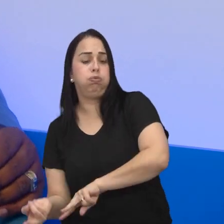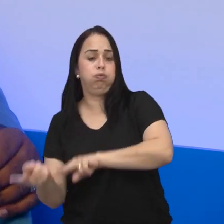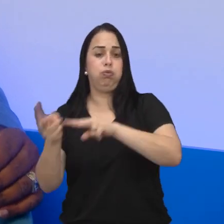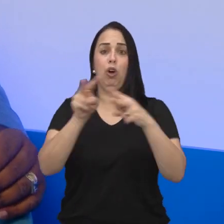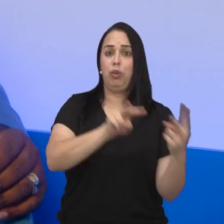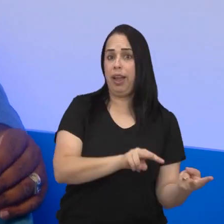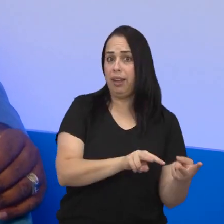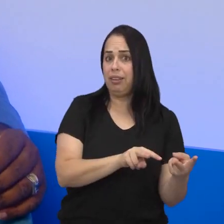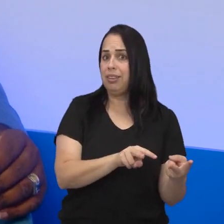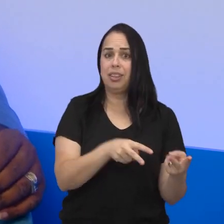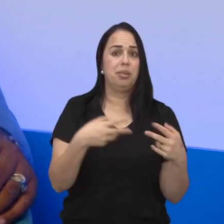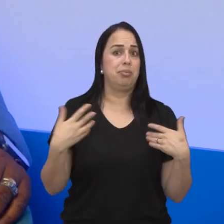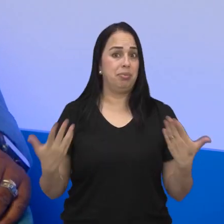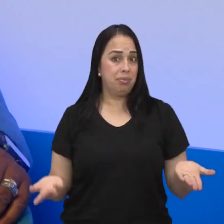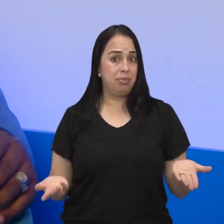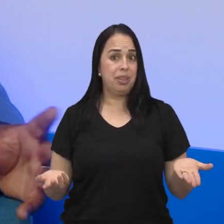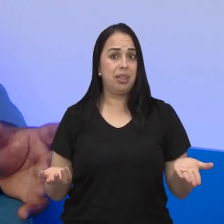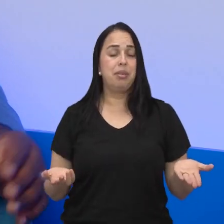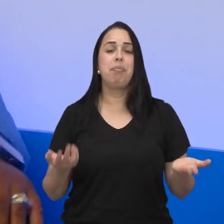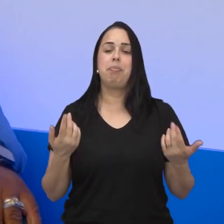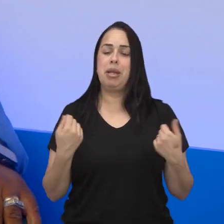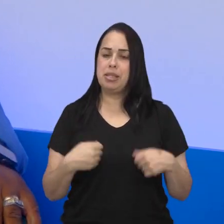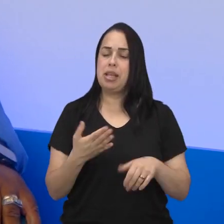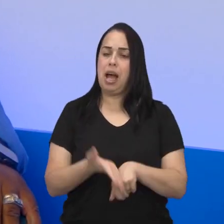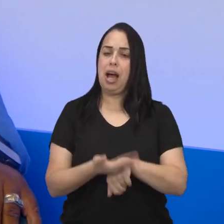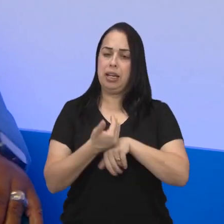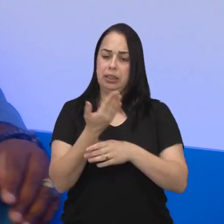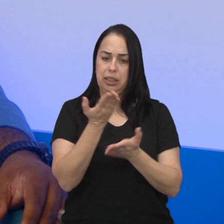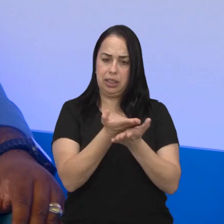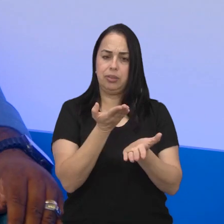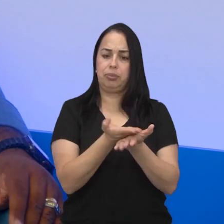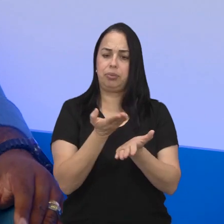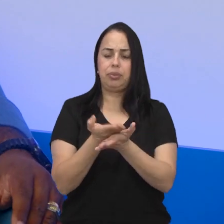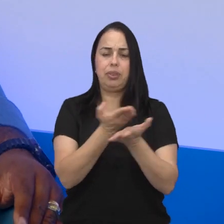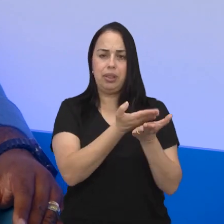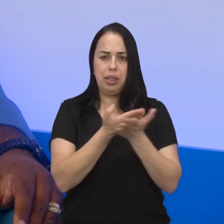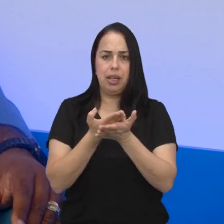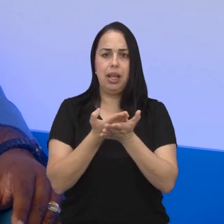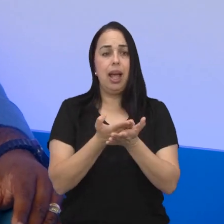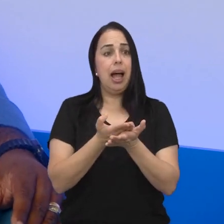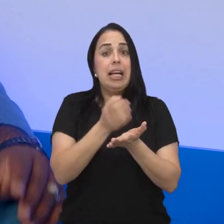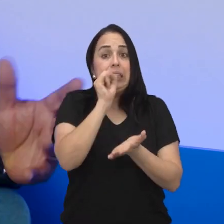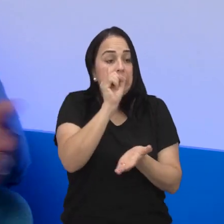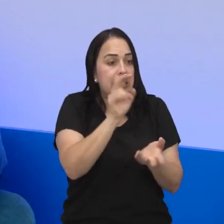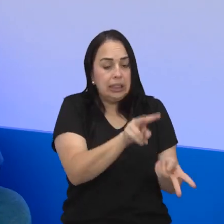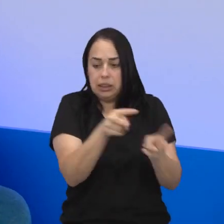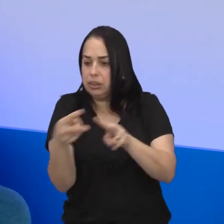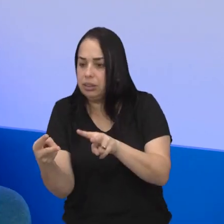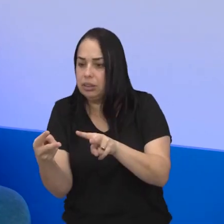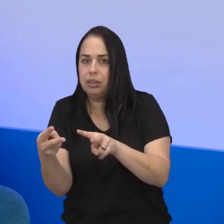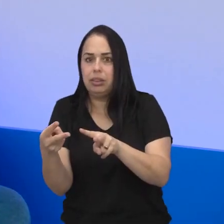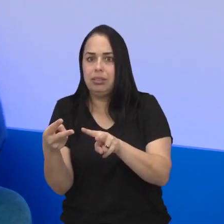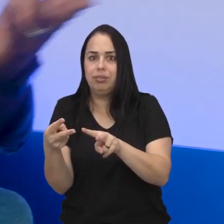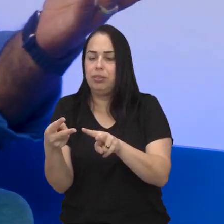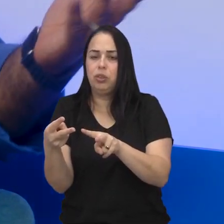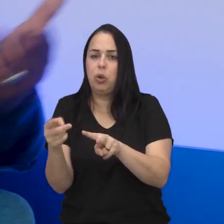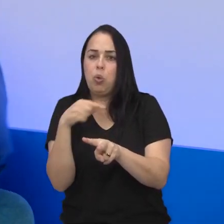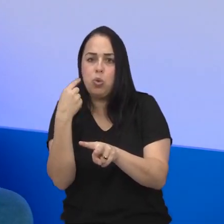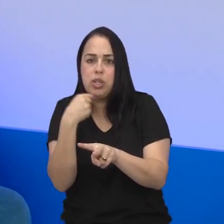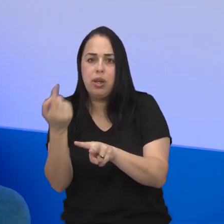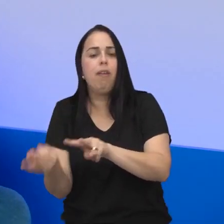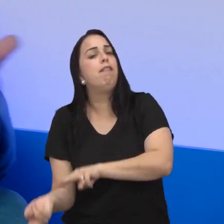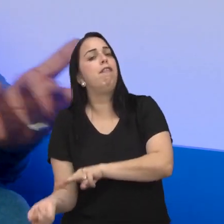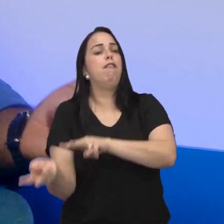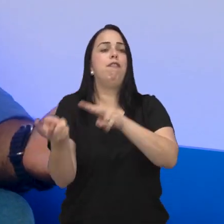né? De um consórcio, seja de qual forma for, então tem que ser estudado e tem que ser viabilizado. Não deu certo? Tem